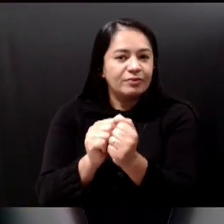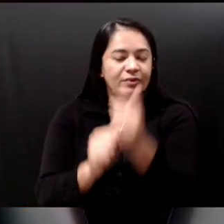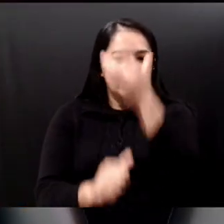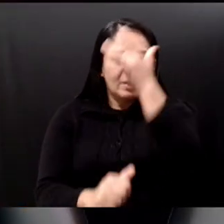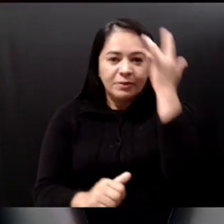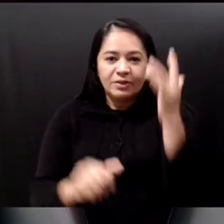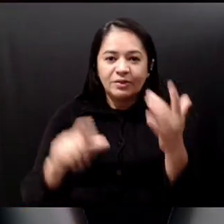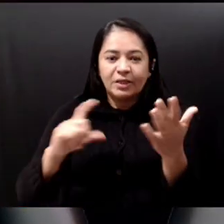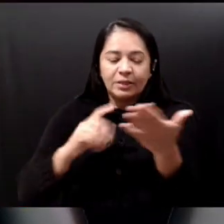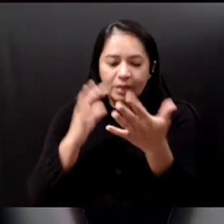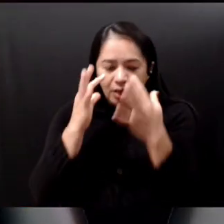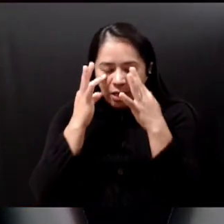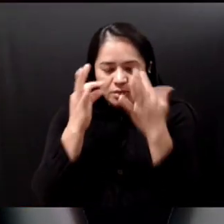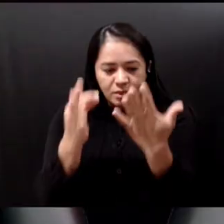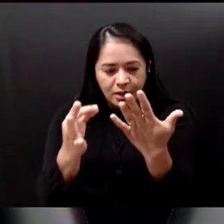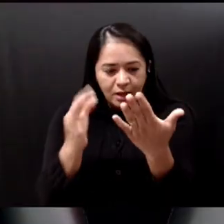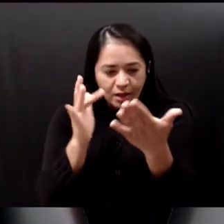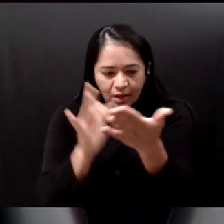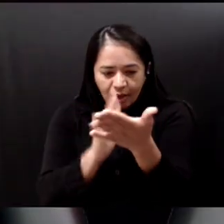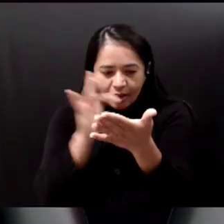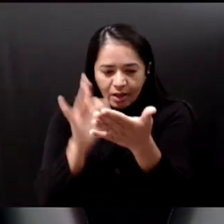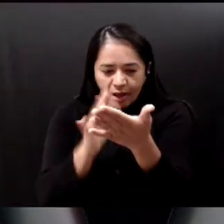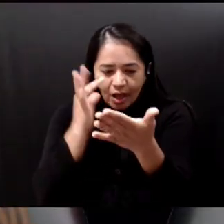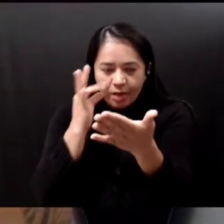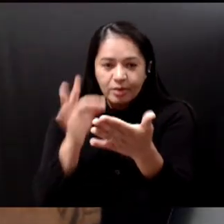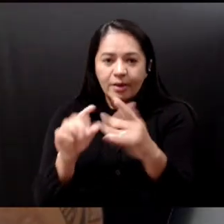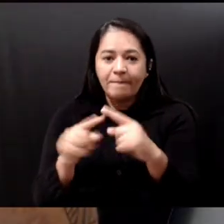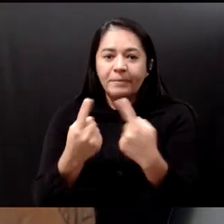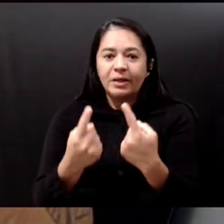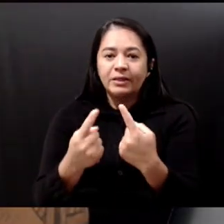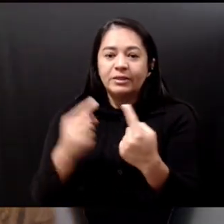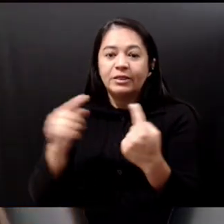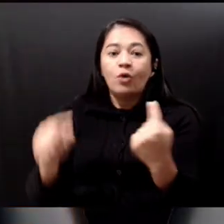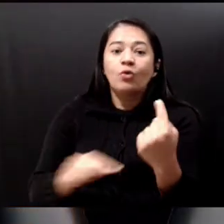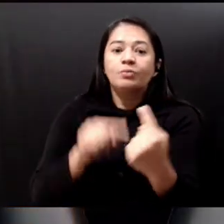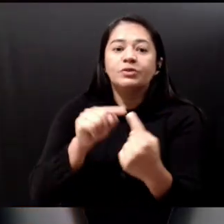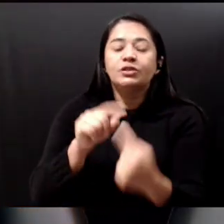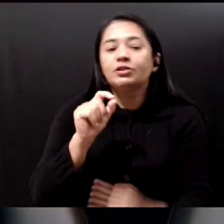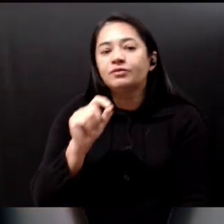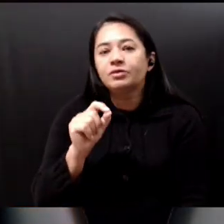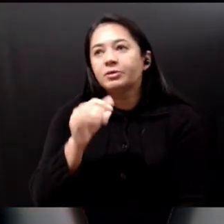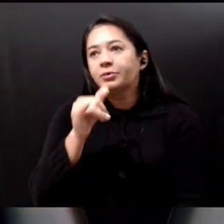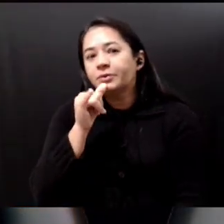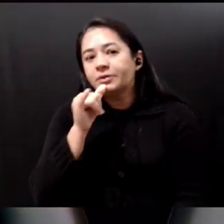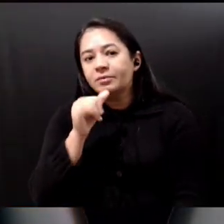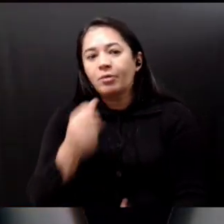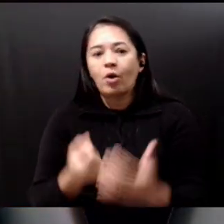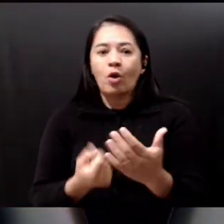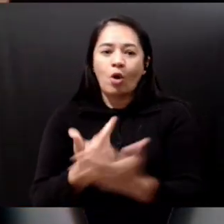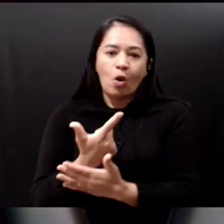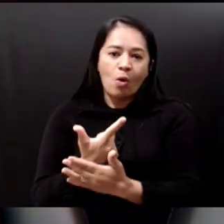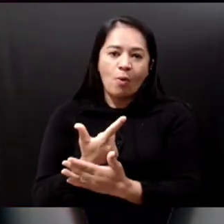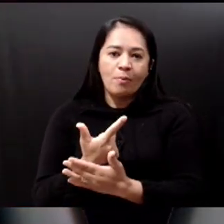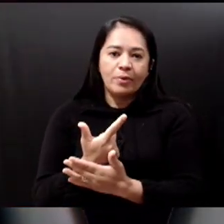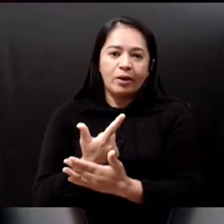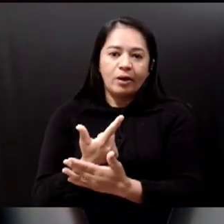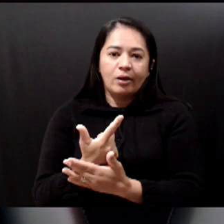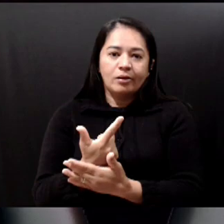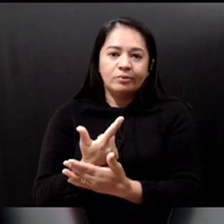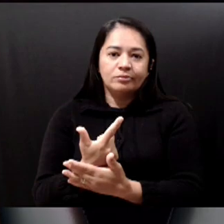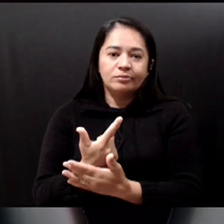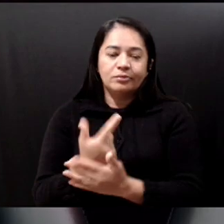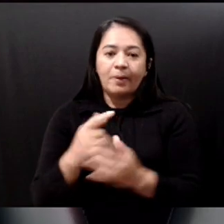com atenção, mas ela não tem intenção, por exemplo, de comprar, sei lá, uma consultoria de alguma coisa. Aham. Então, depende do canal que você